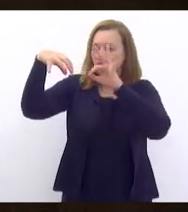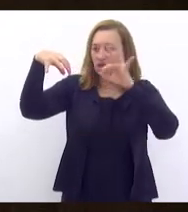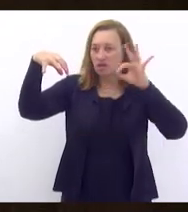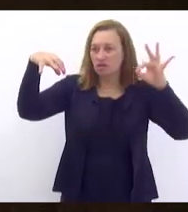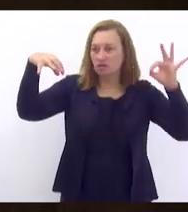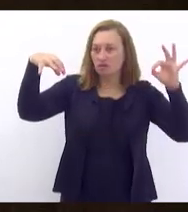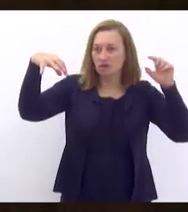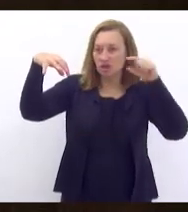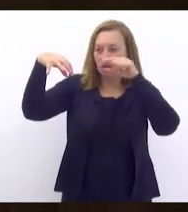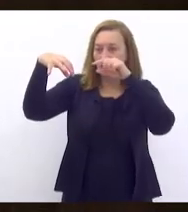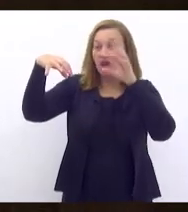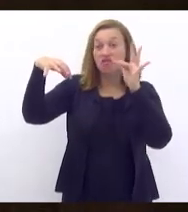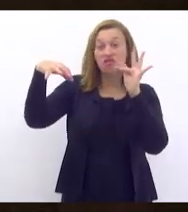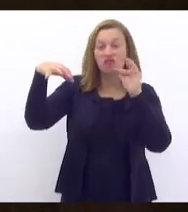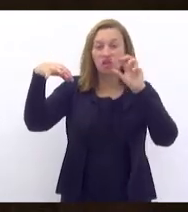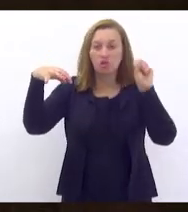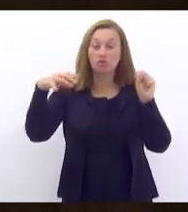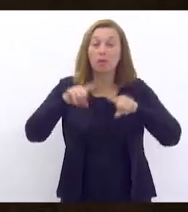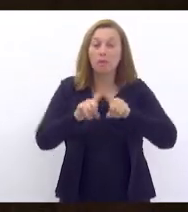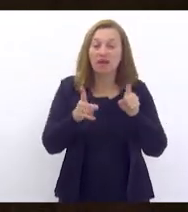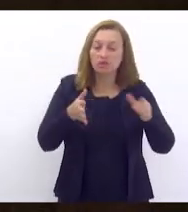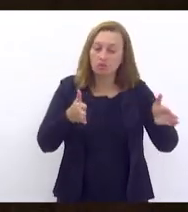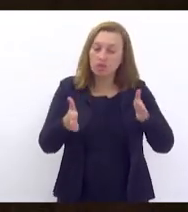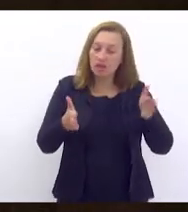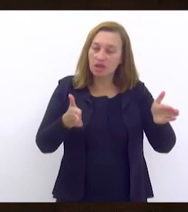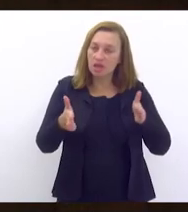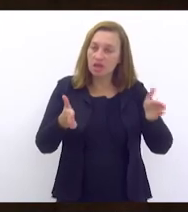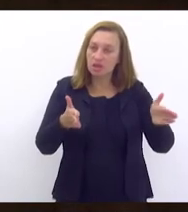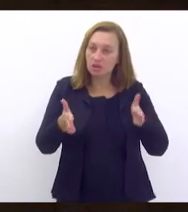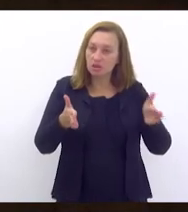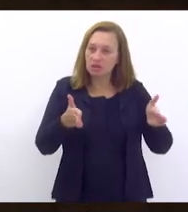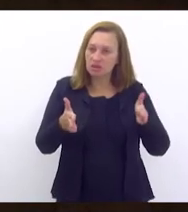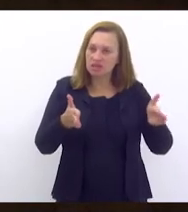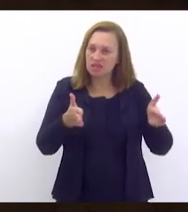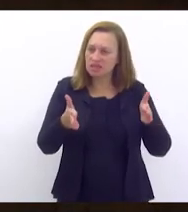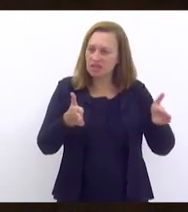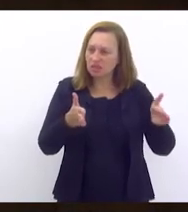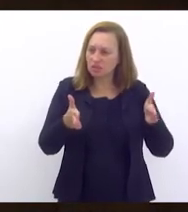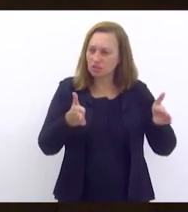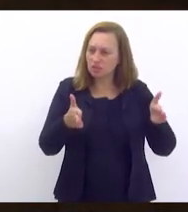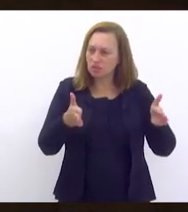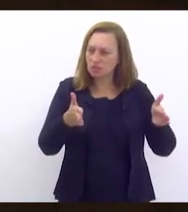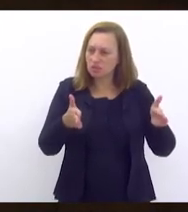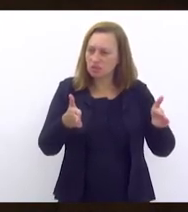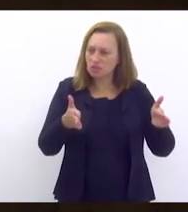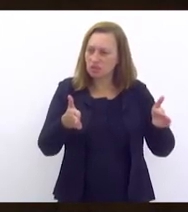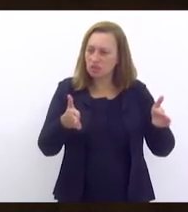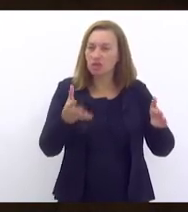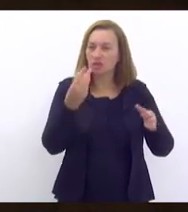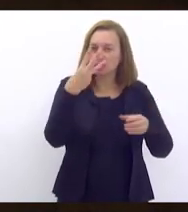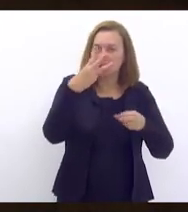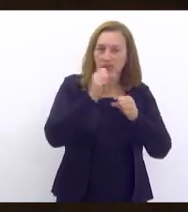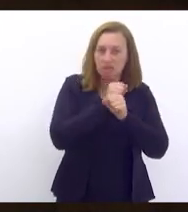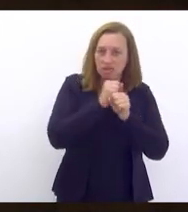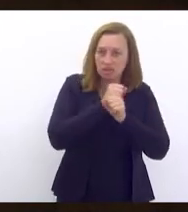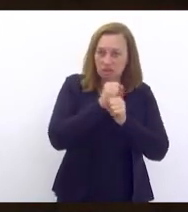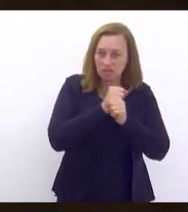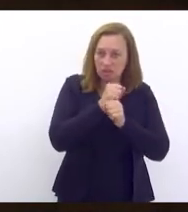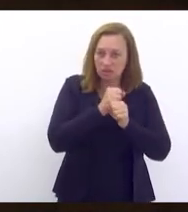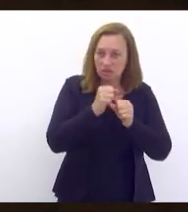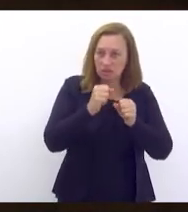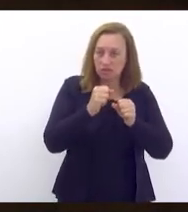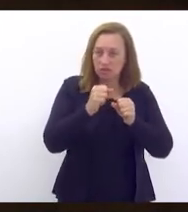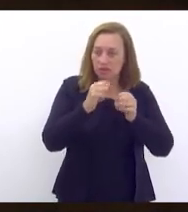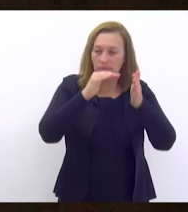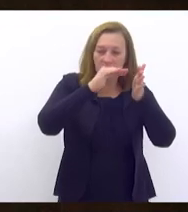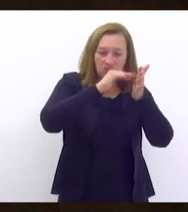2 anos e meio, para as concessionárias retirarem os fios em desuso, que estavam ameaçando a paisagem, enfeiando